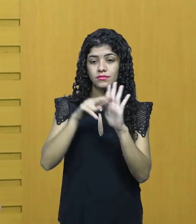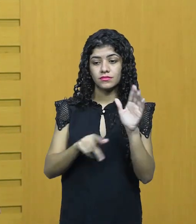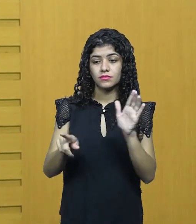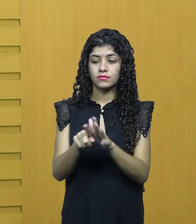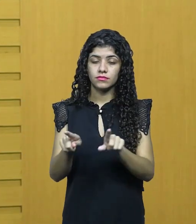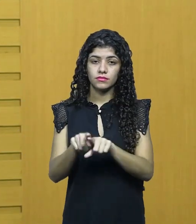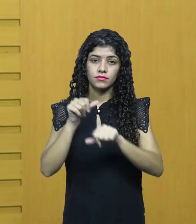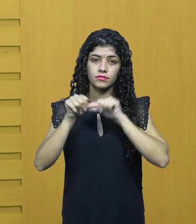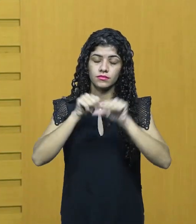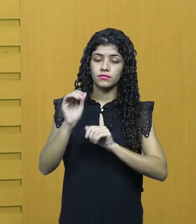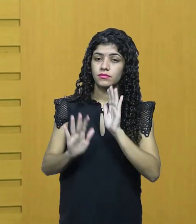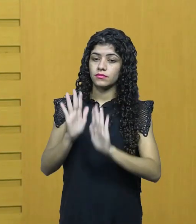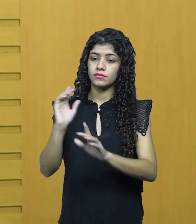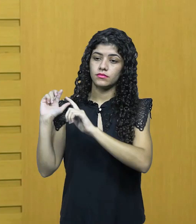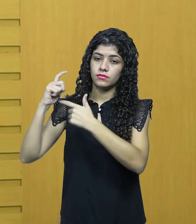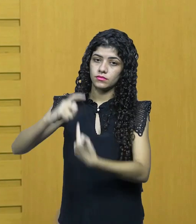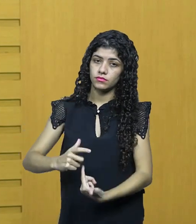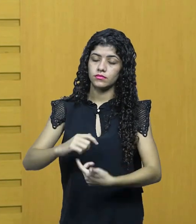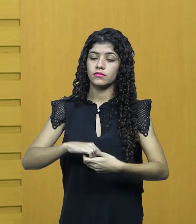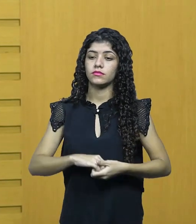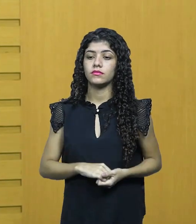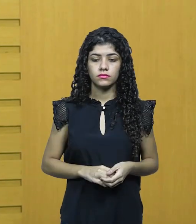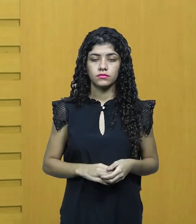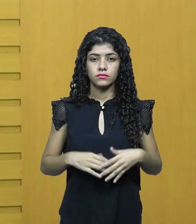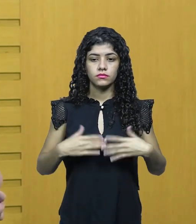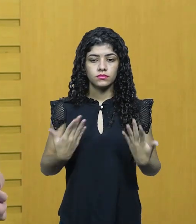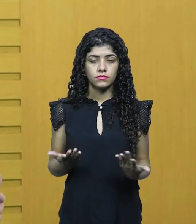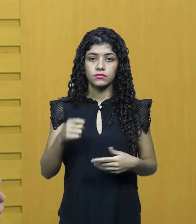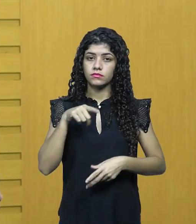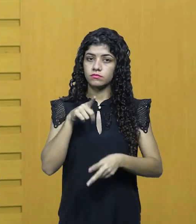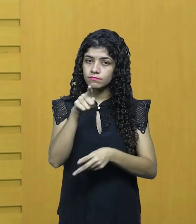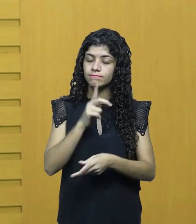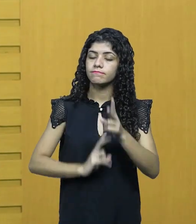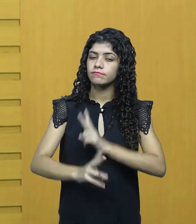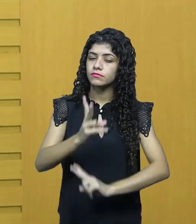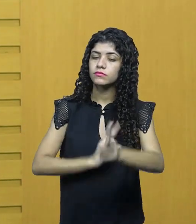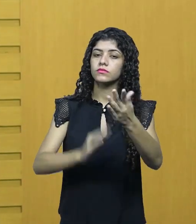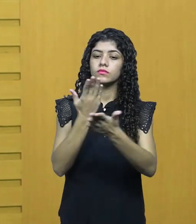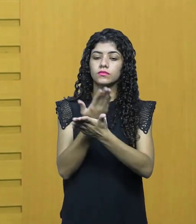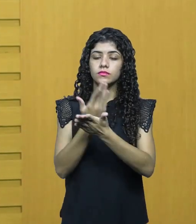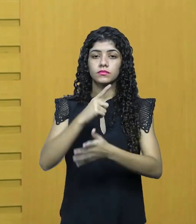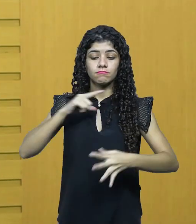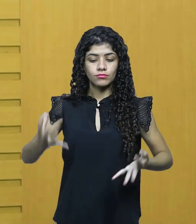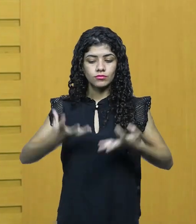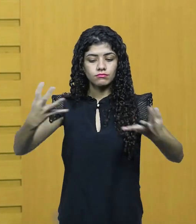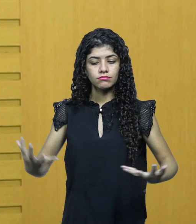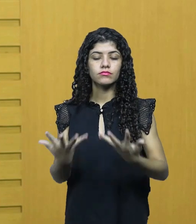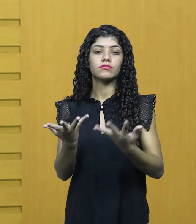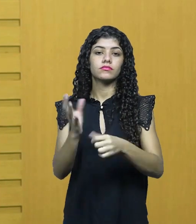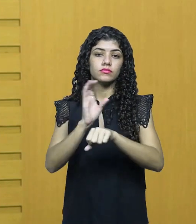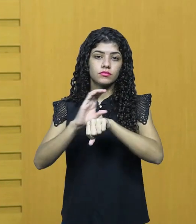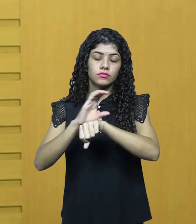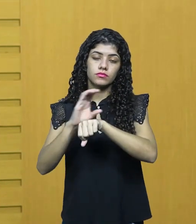vista e diversas formas, algumas regras que vão se atualizando dependendo do contexto. Então, continuem os estudos de vocês, se